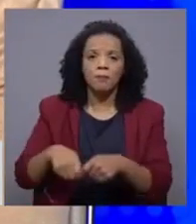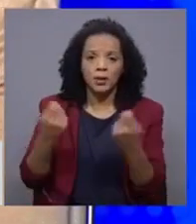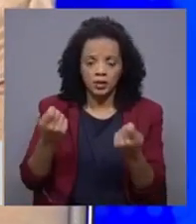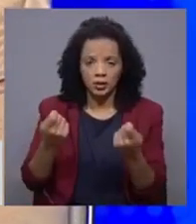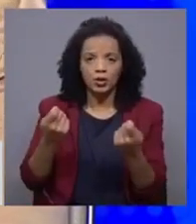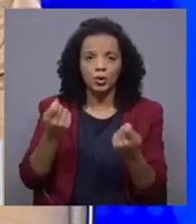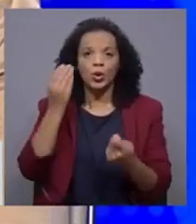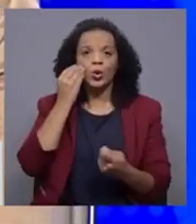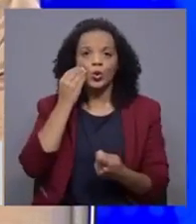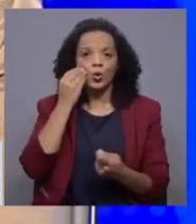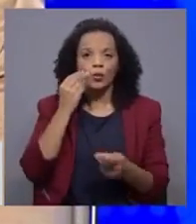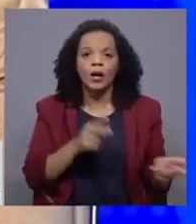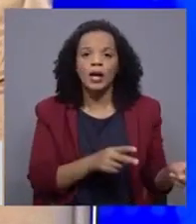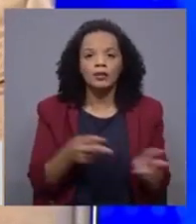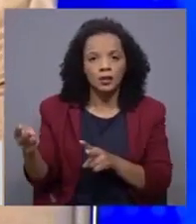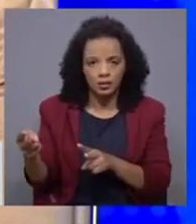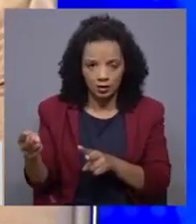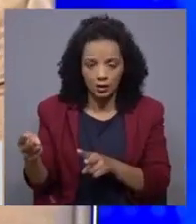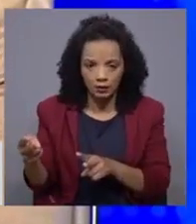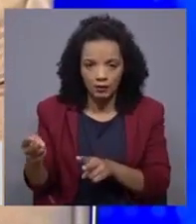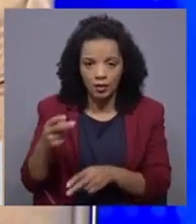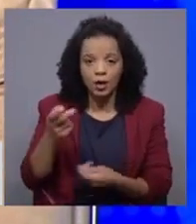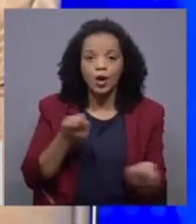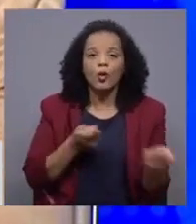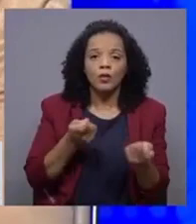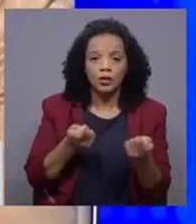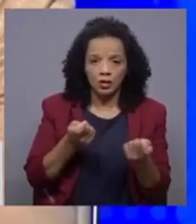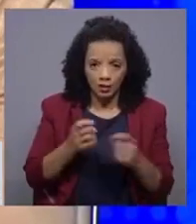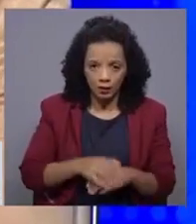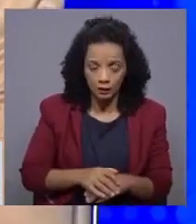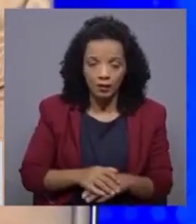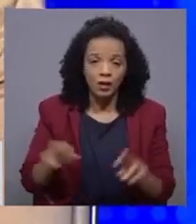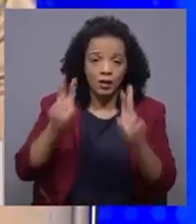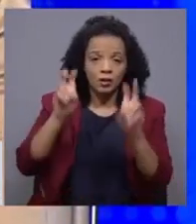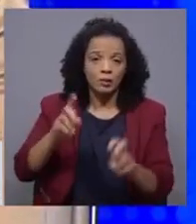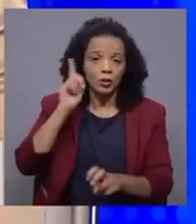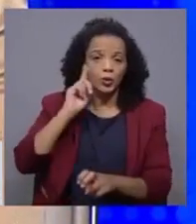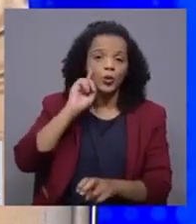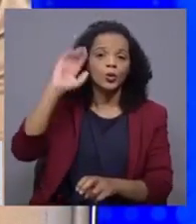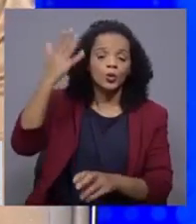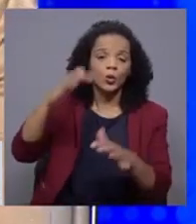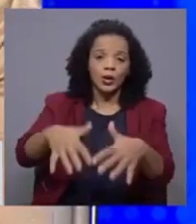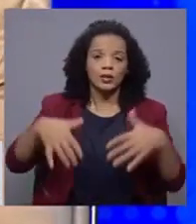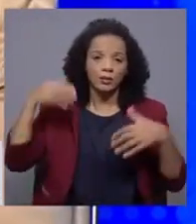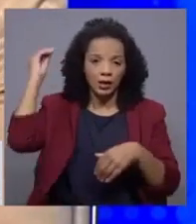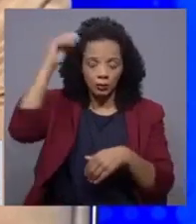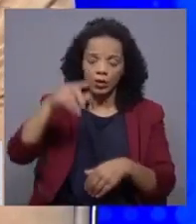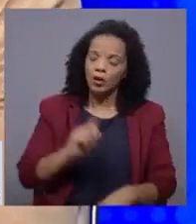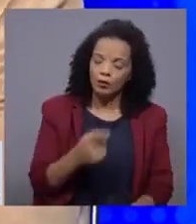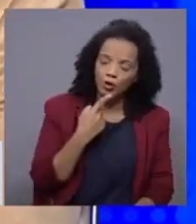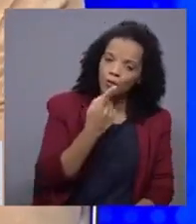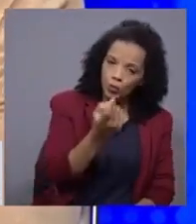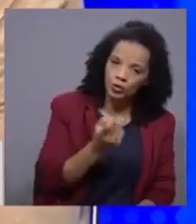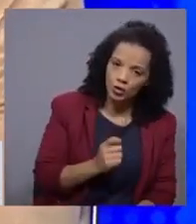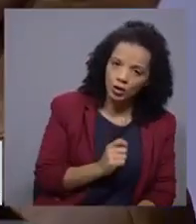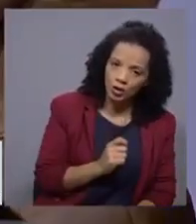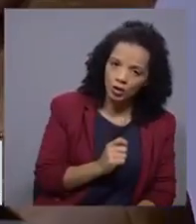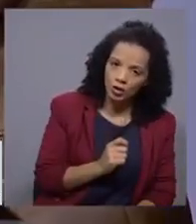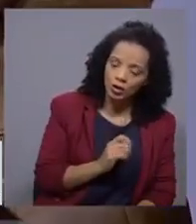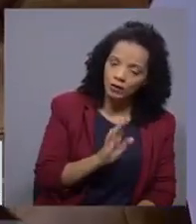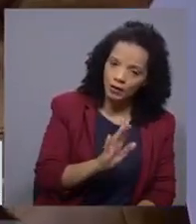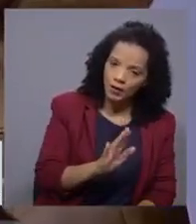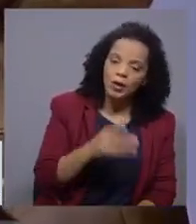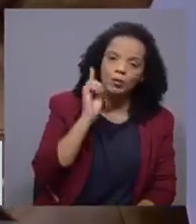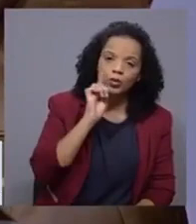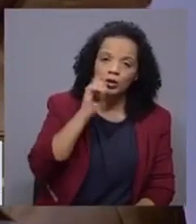que se apresenta como uma verdadeira alternativa governativa. Tem trazido causas fundamentais para a Assembleia da República. Não é isso não que apenas... eu lhe perguntei. Mas já lá vou, porque é